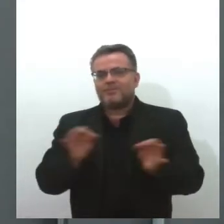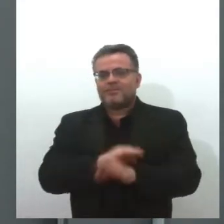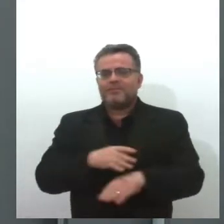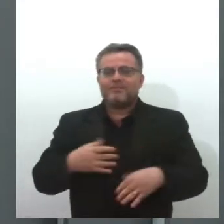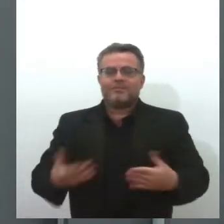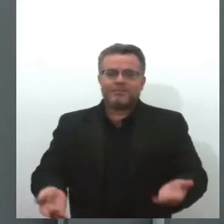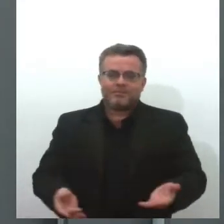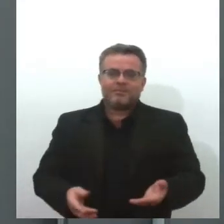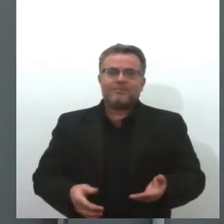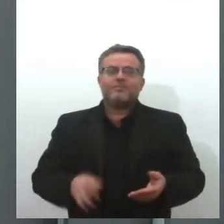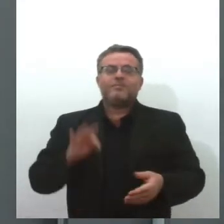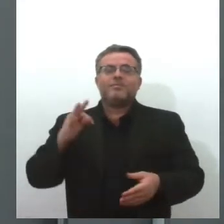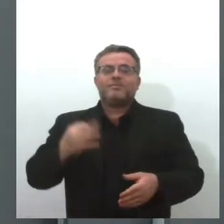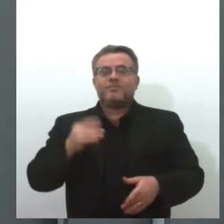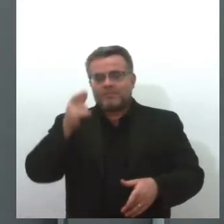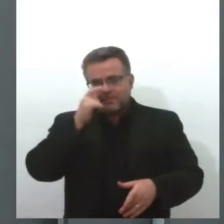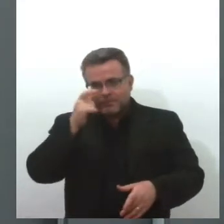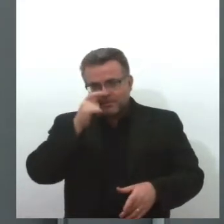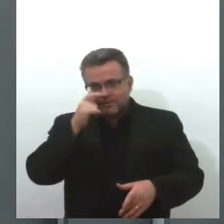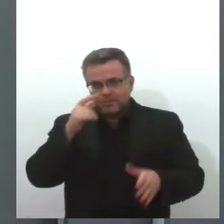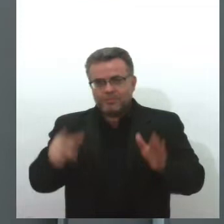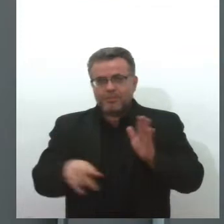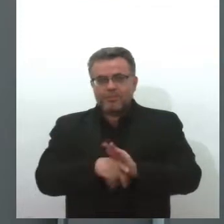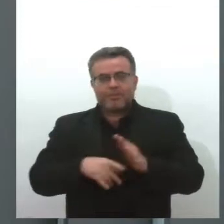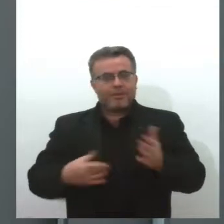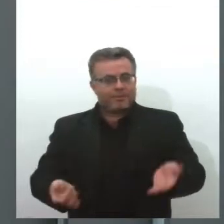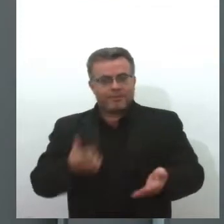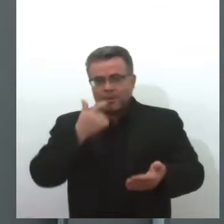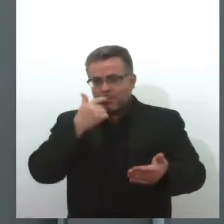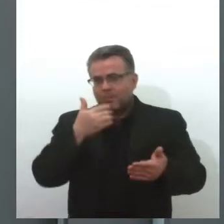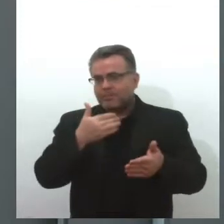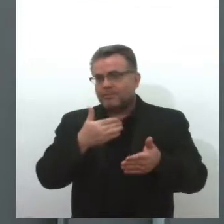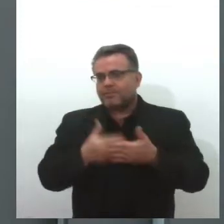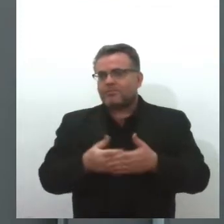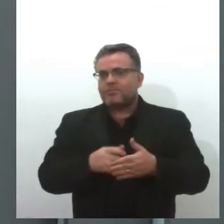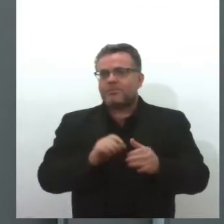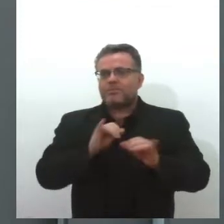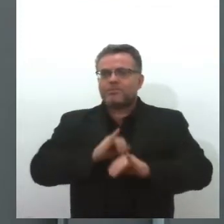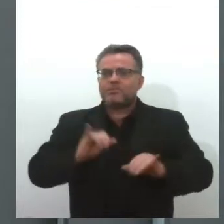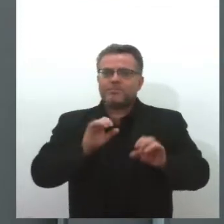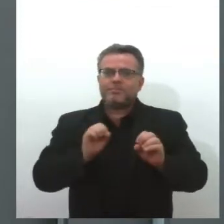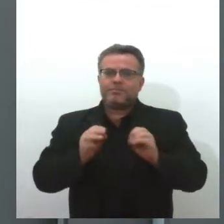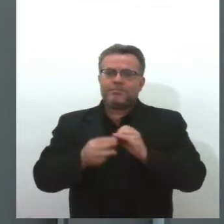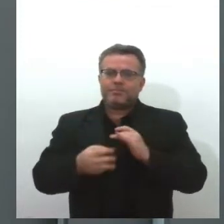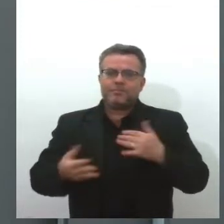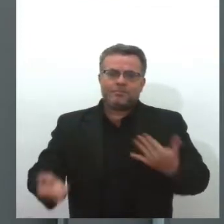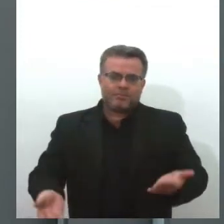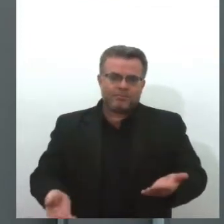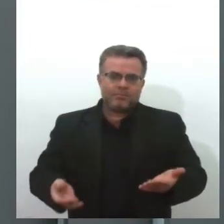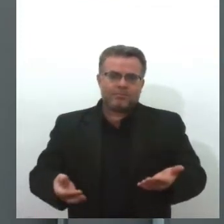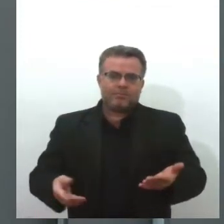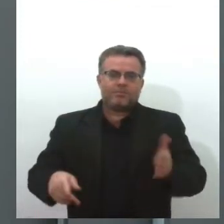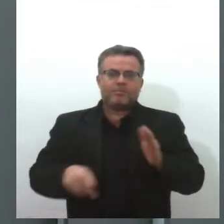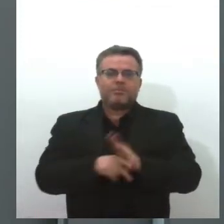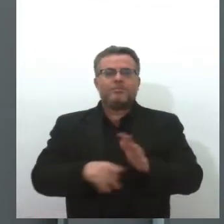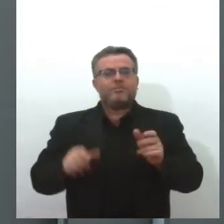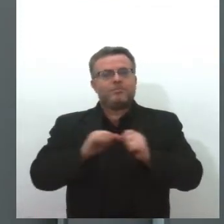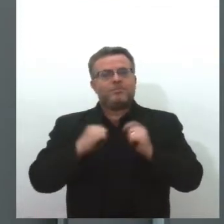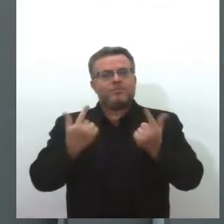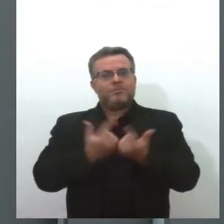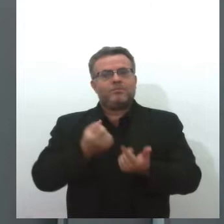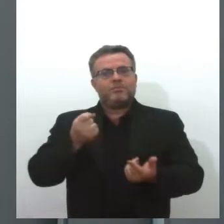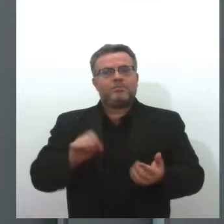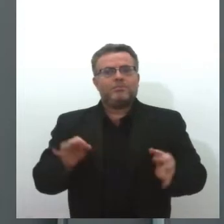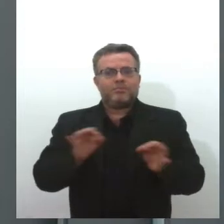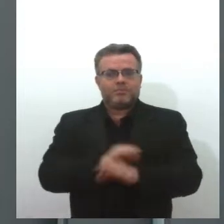Medeiros, aos nossos telespectadores e internautas. Daqui a pouco tem a Alese Notícia. Vamos destacar o retorno das sessões da Assembleia Legislativa de